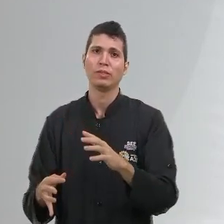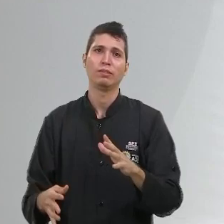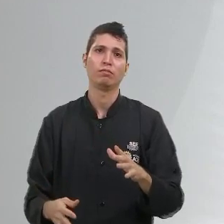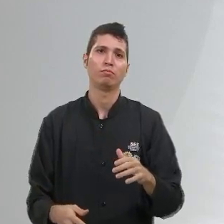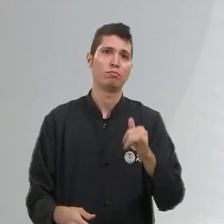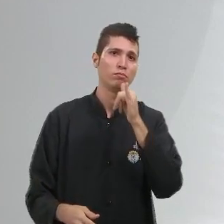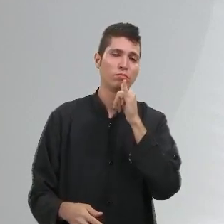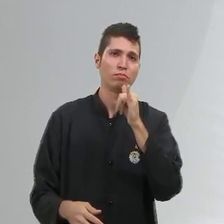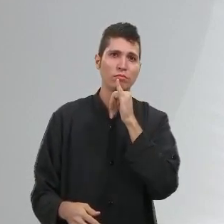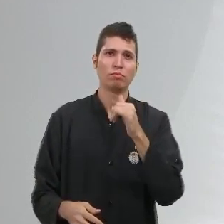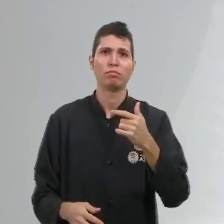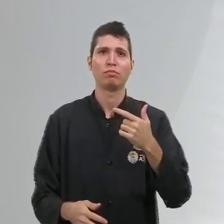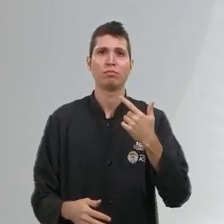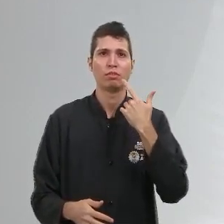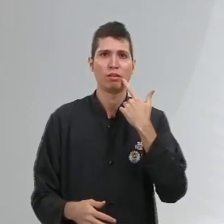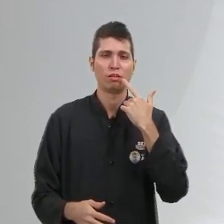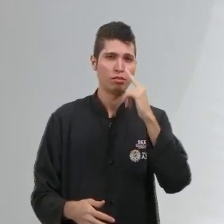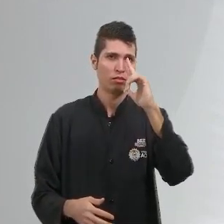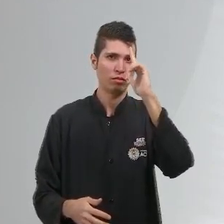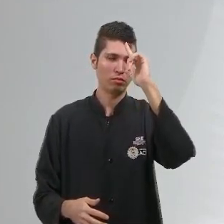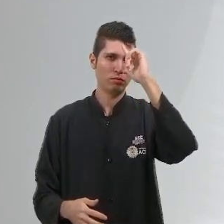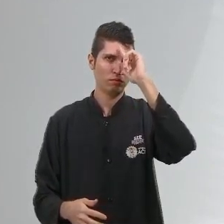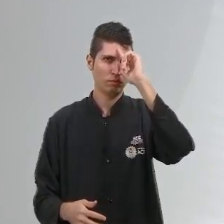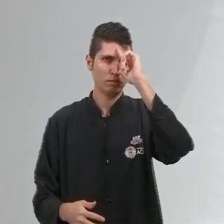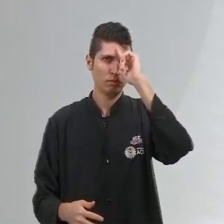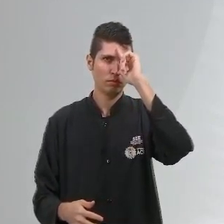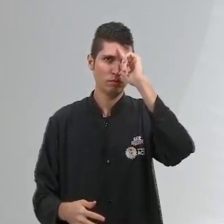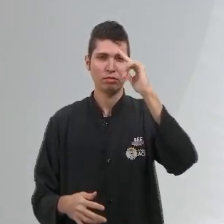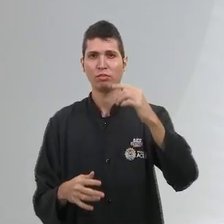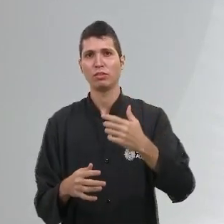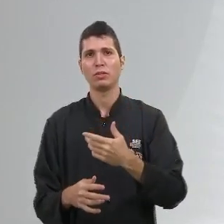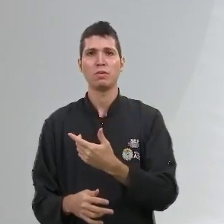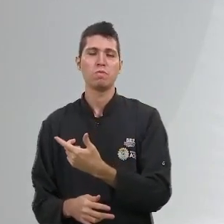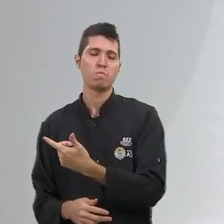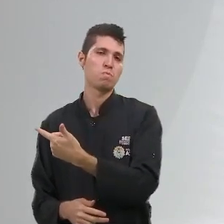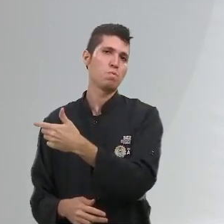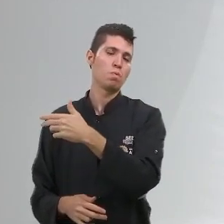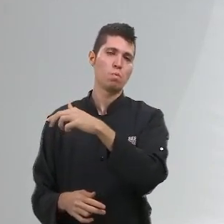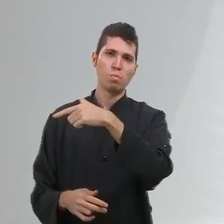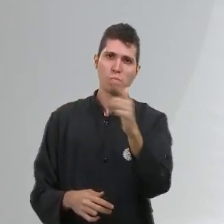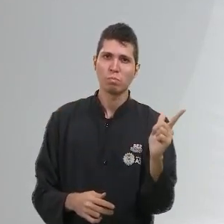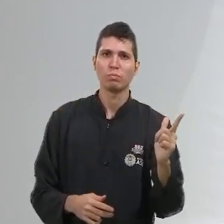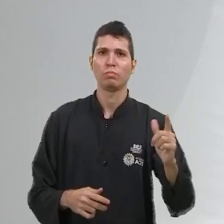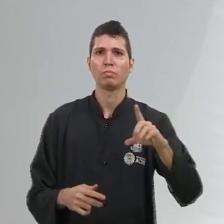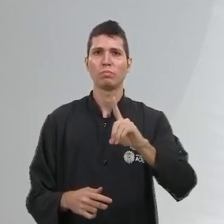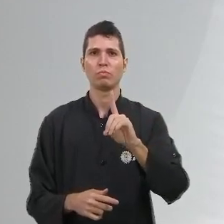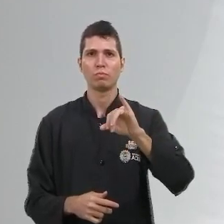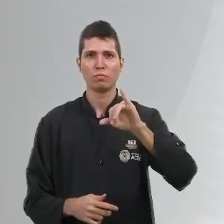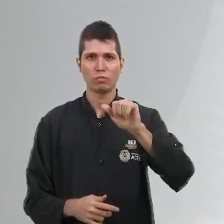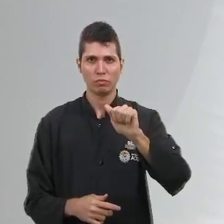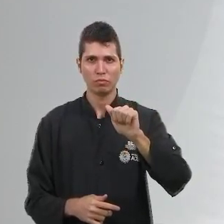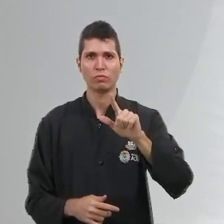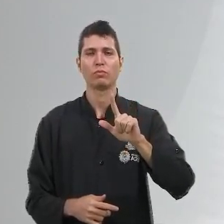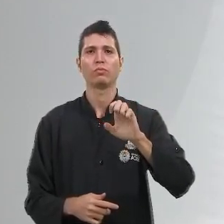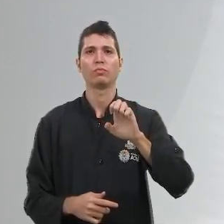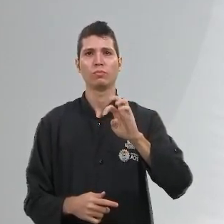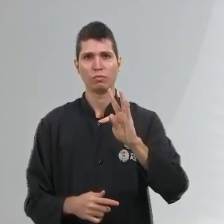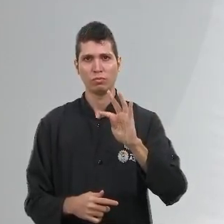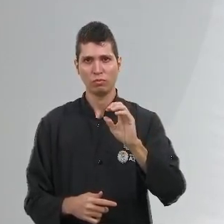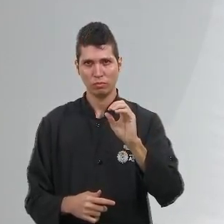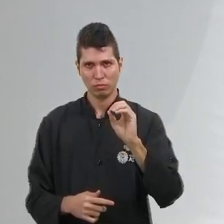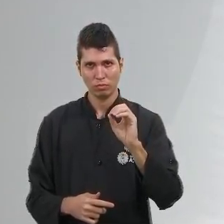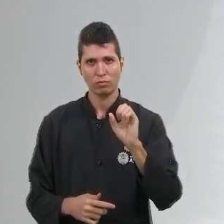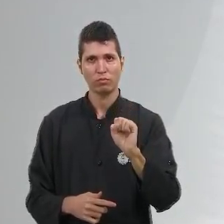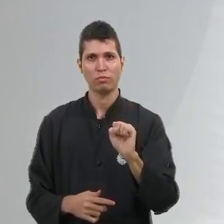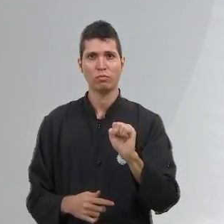temos o latim, e junto com os dialetos locais, essas mesclas, apesar de estarem em